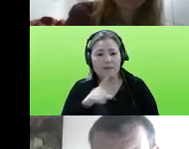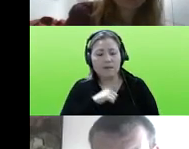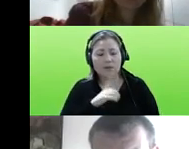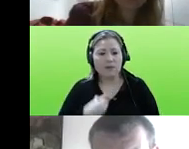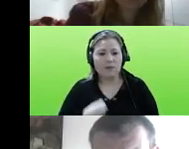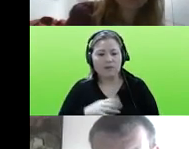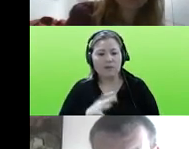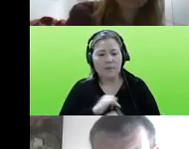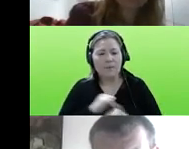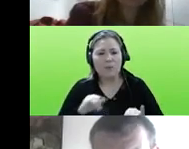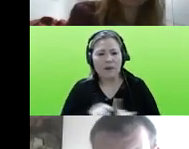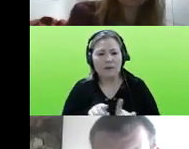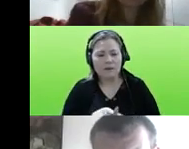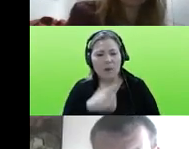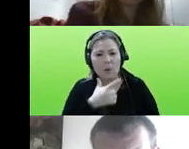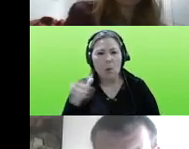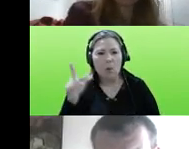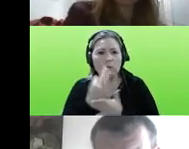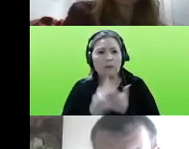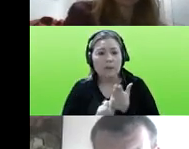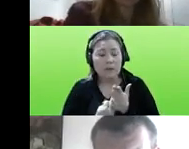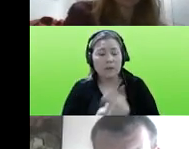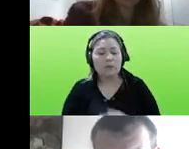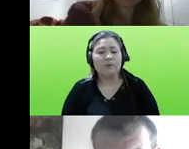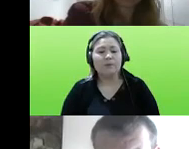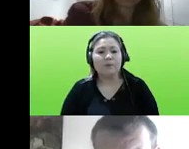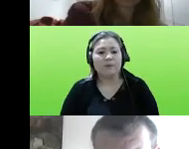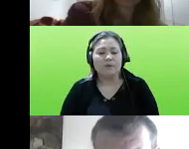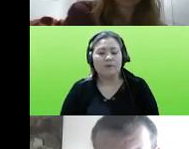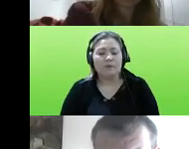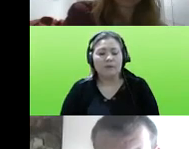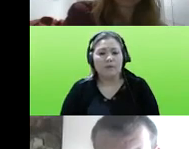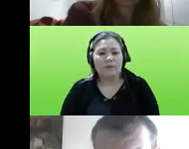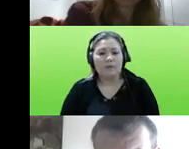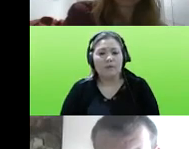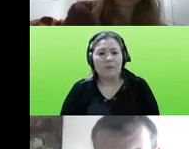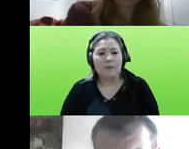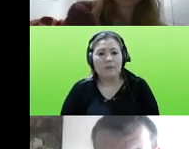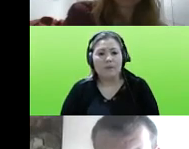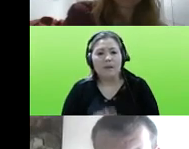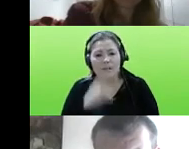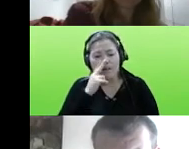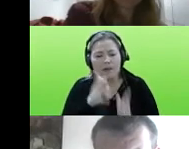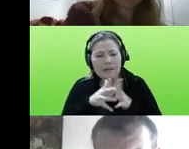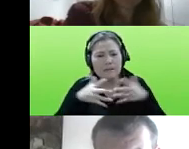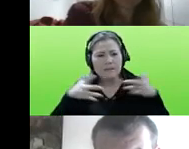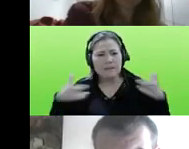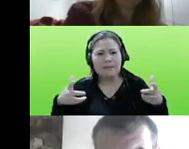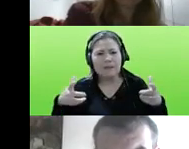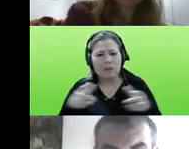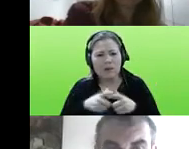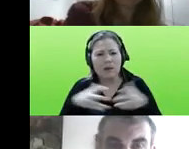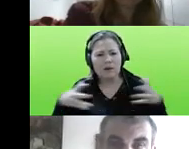publicado também um outro texto que, aliás, é uma expansão desse artigo no,